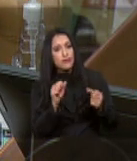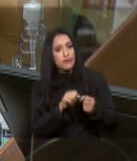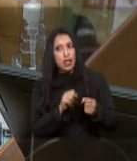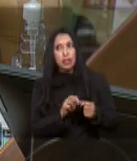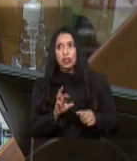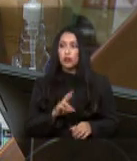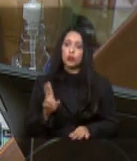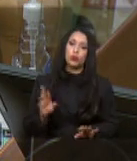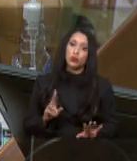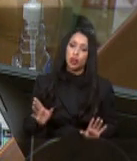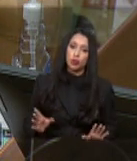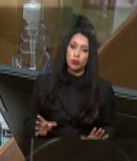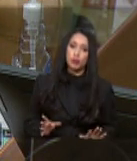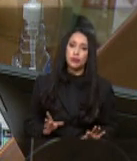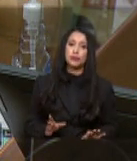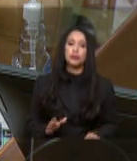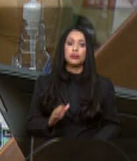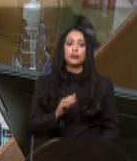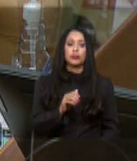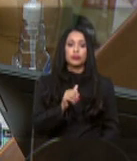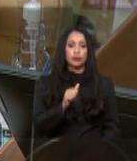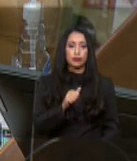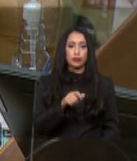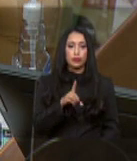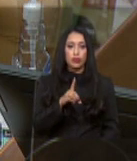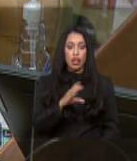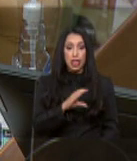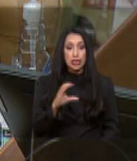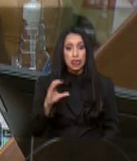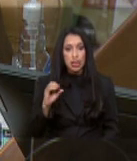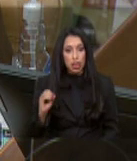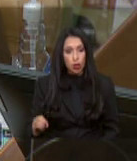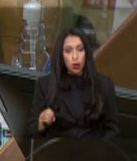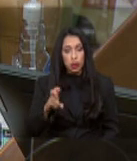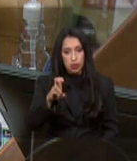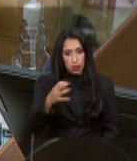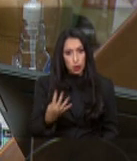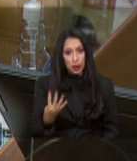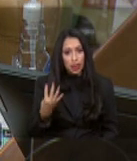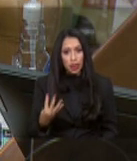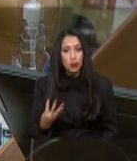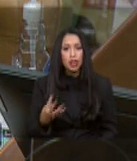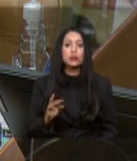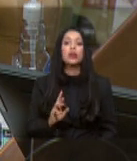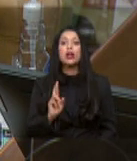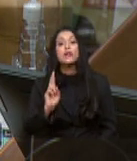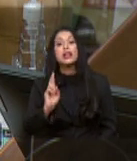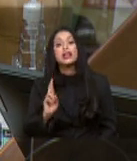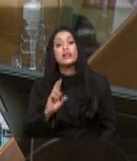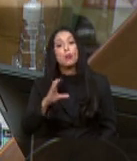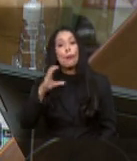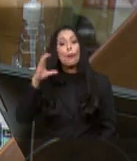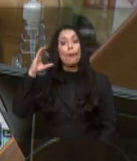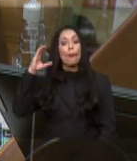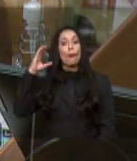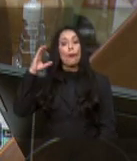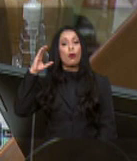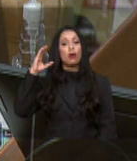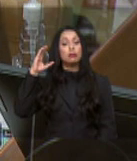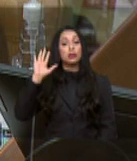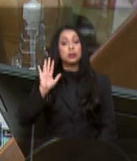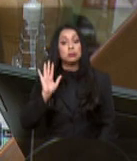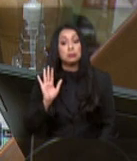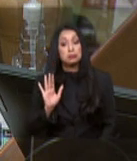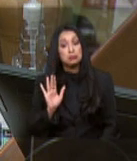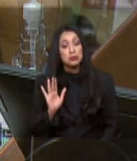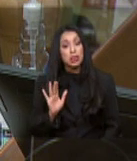tomar. A ação direta de inconstitucionalidade por omissão 54 faz referência à omissão, e esta